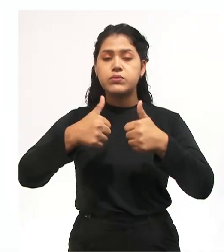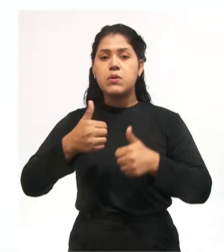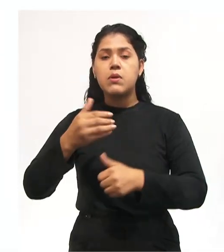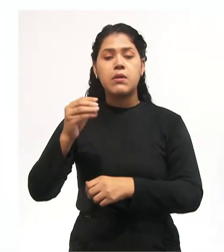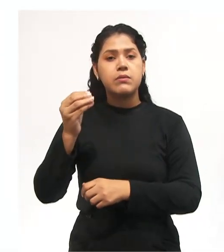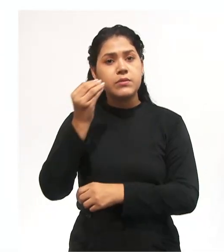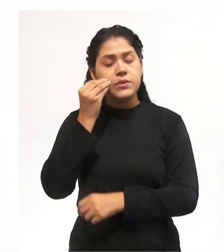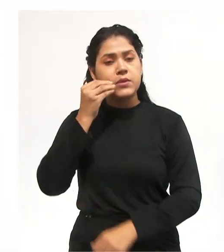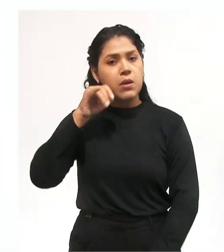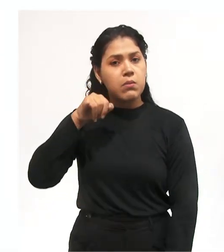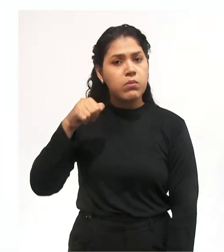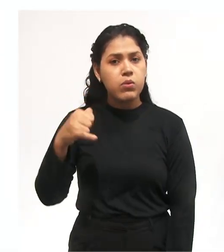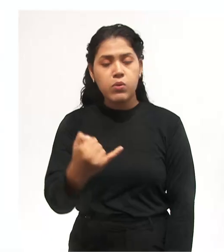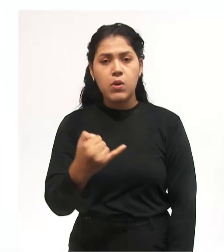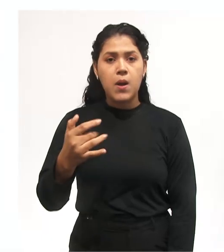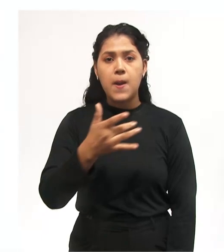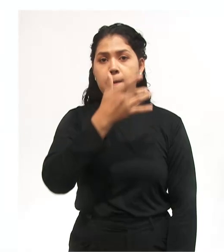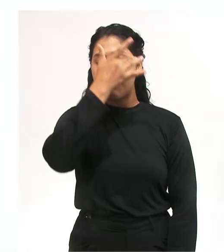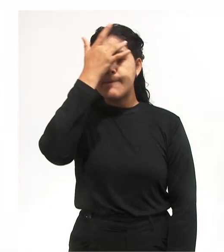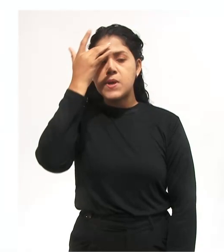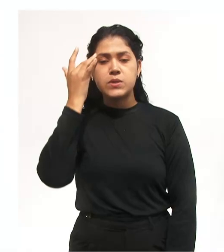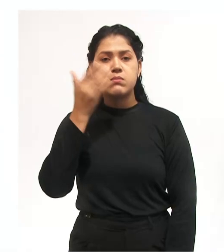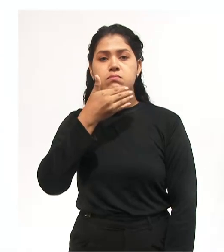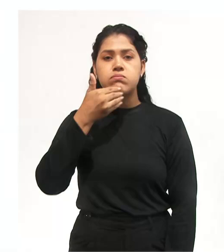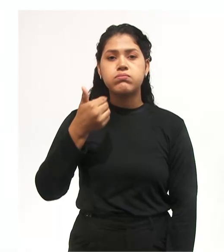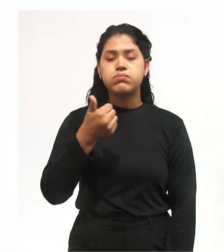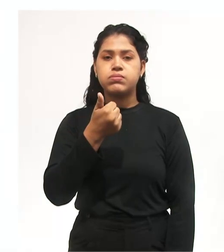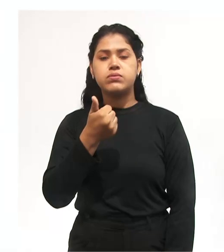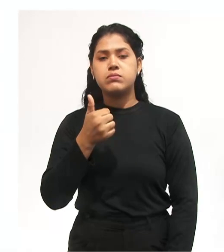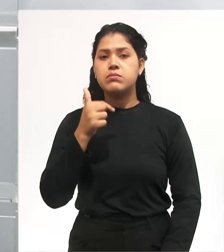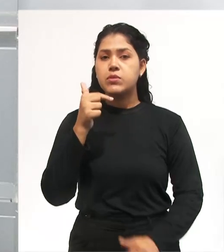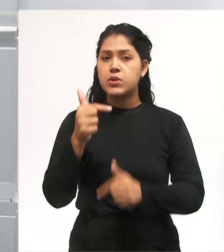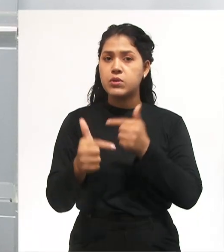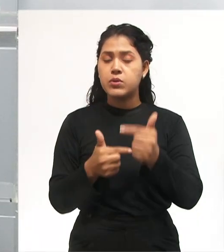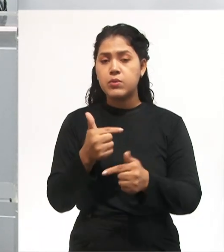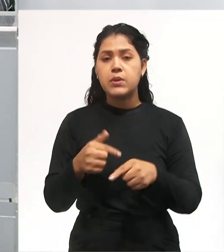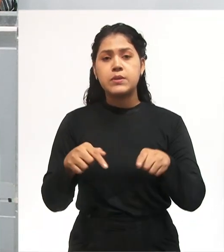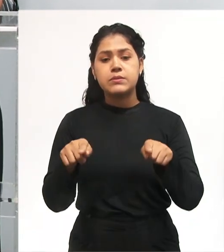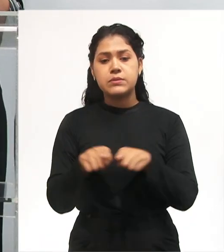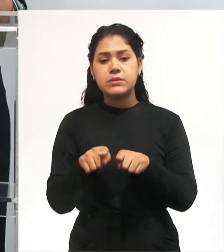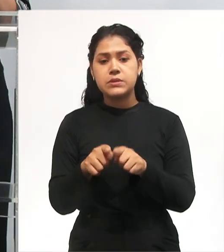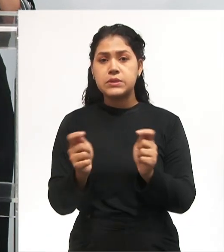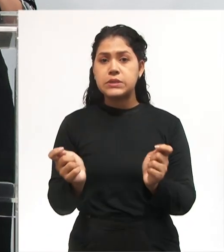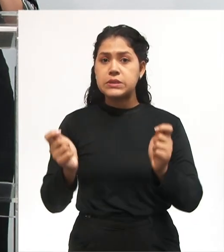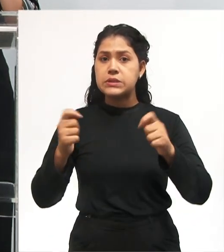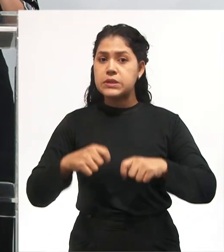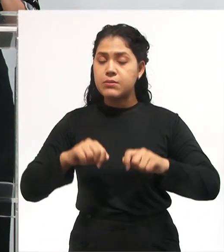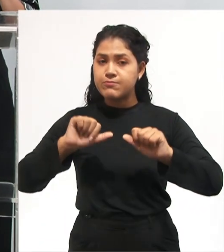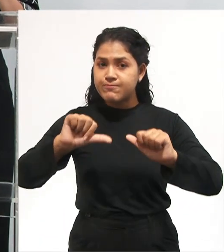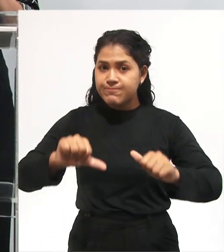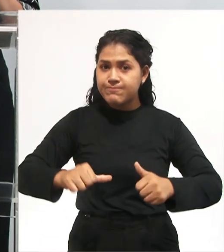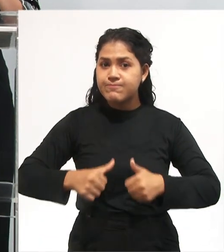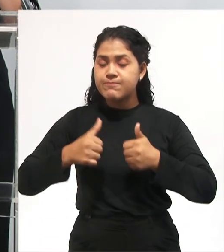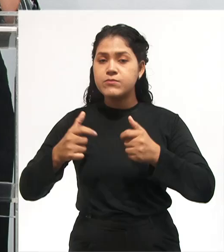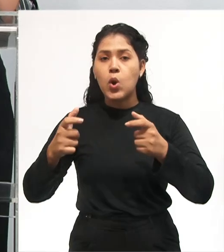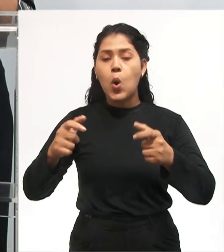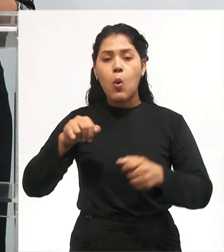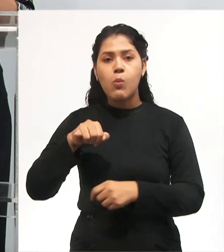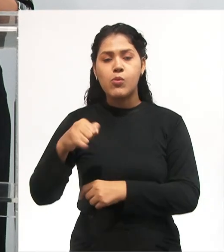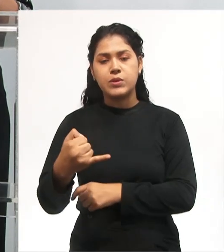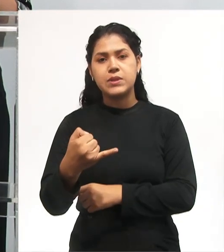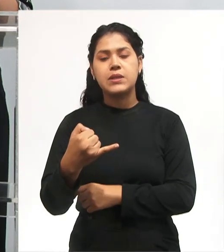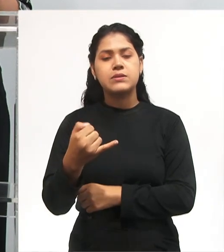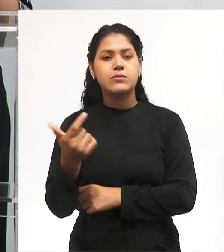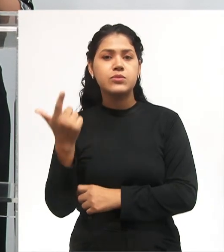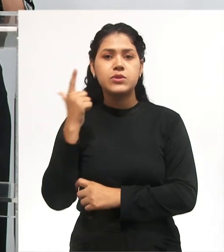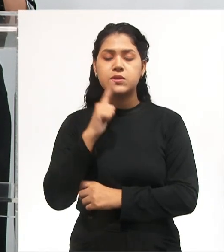oportunidades para o profissional melhorar, ou oportunidades que dê condições desse profissional